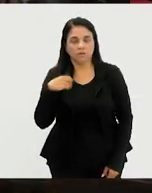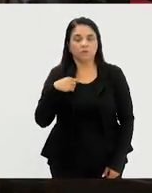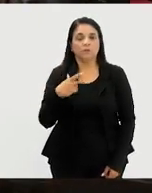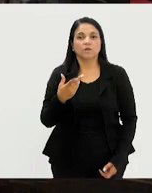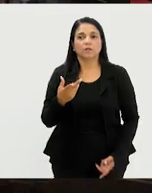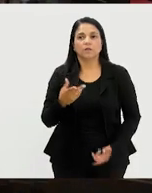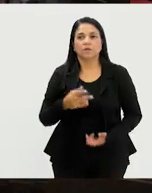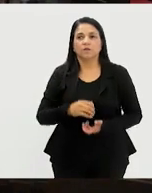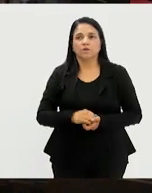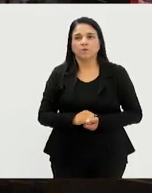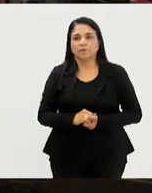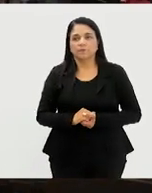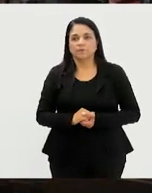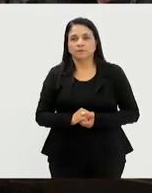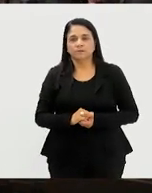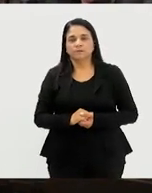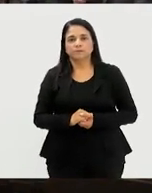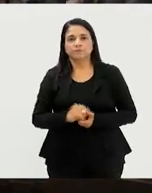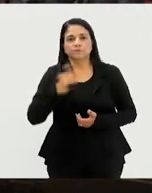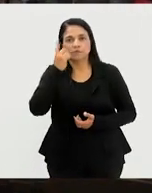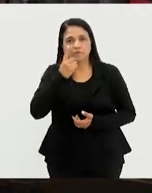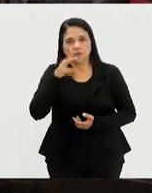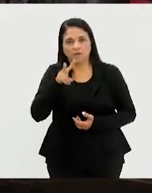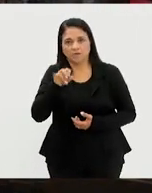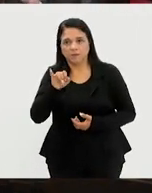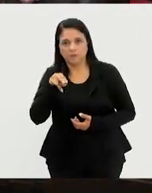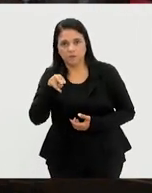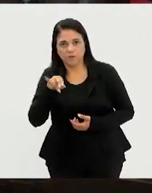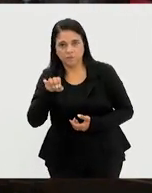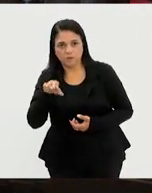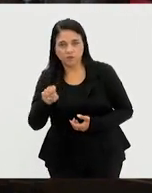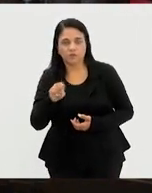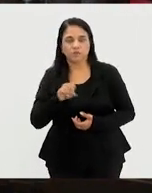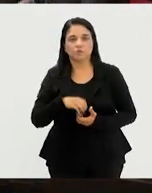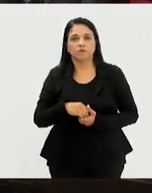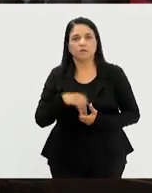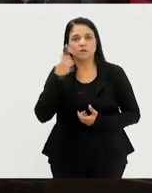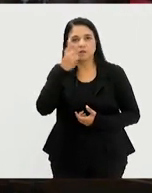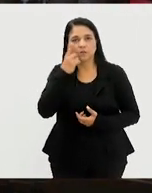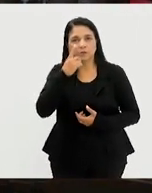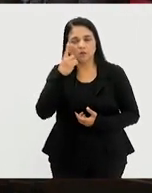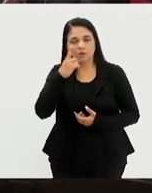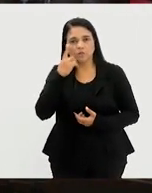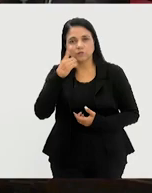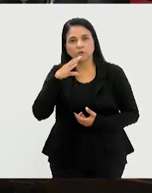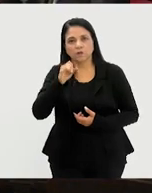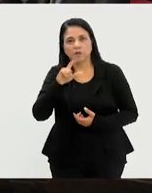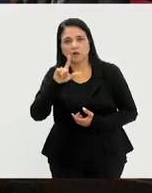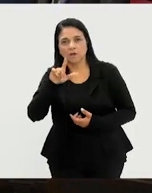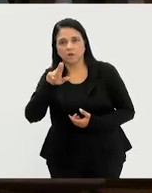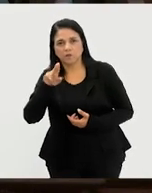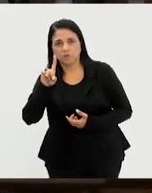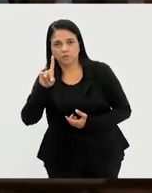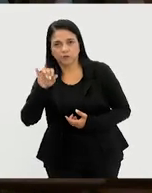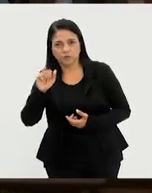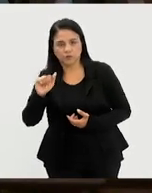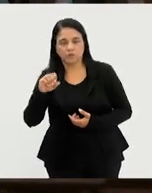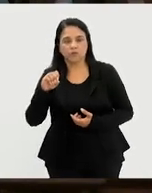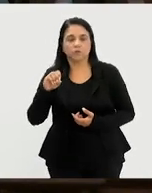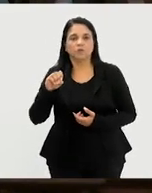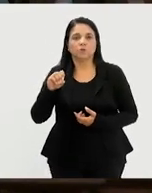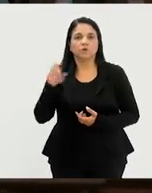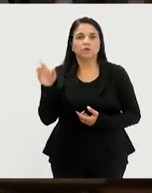Siciliano Deputado Vinícius cosolo Deputado Cláudio C